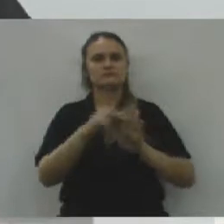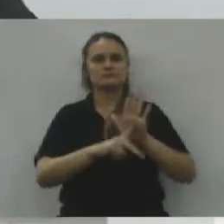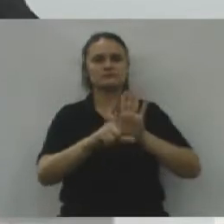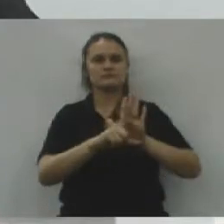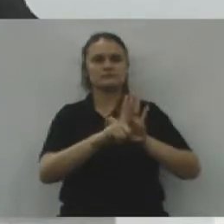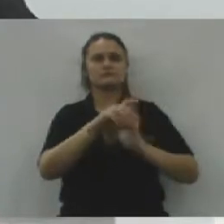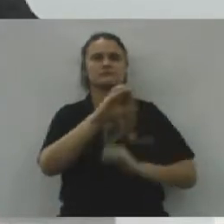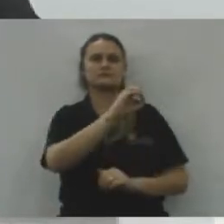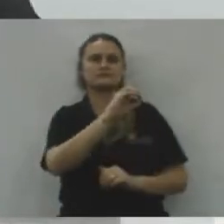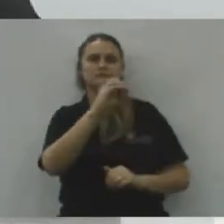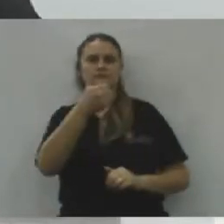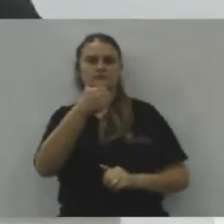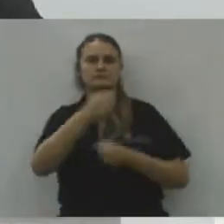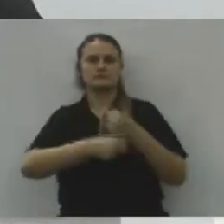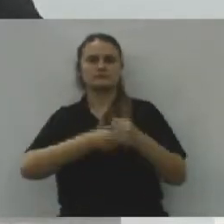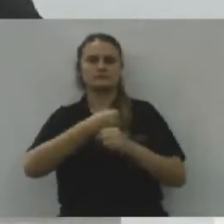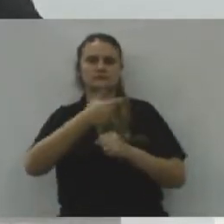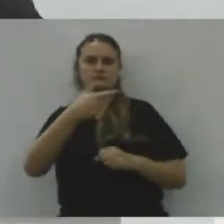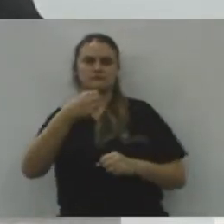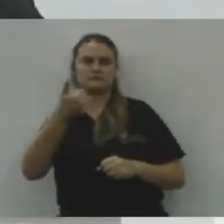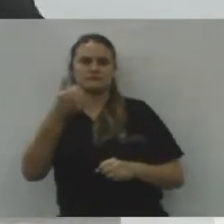Ordinário número